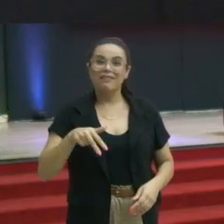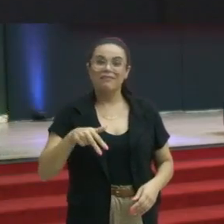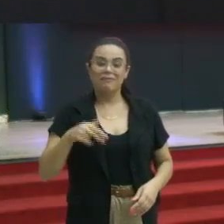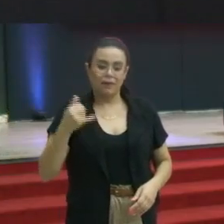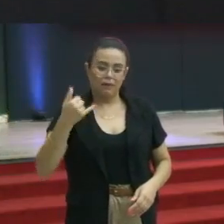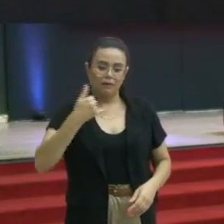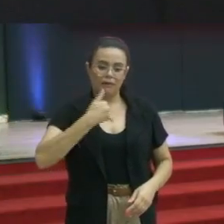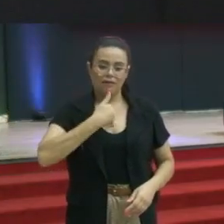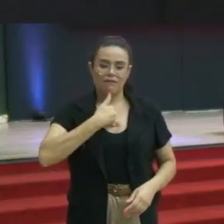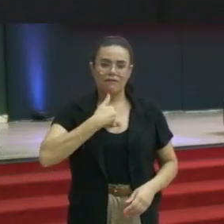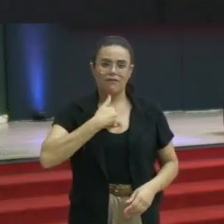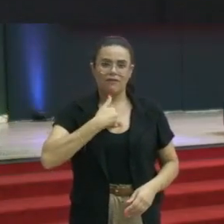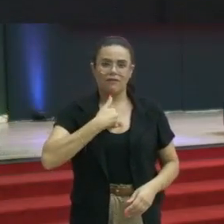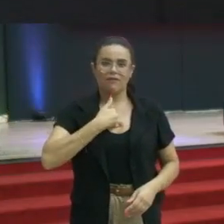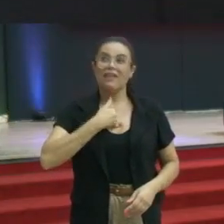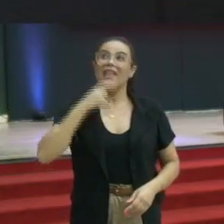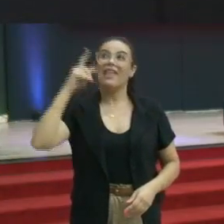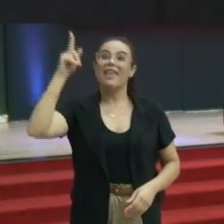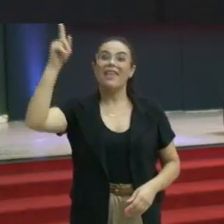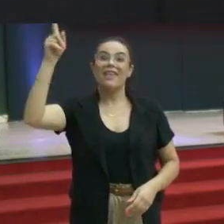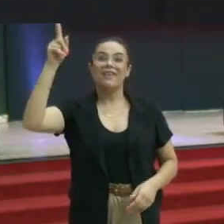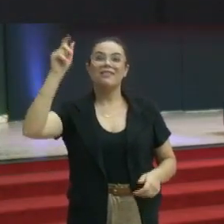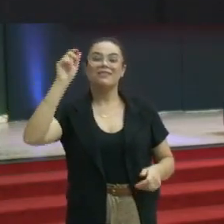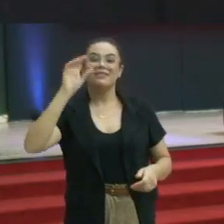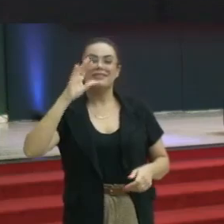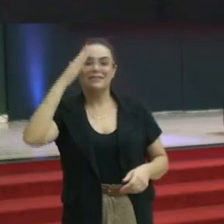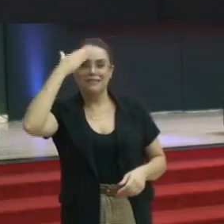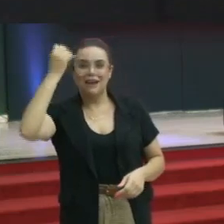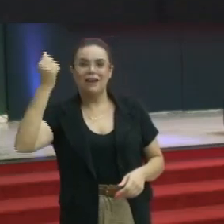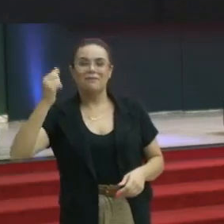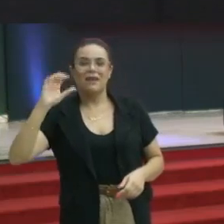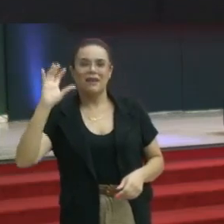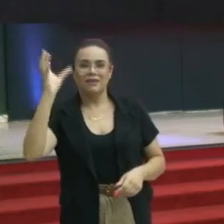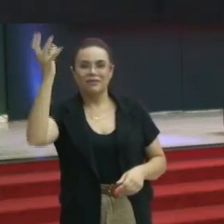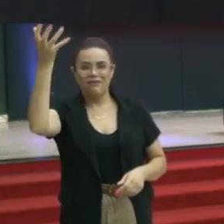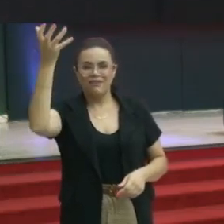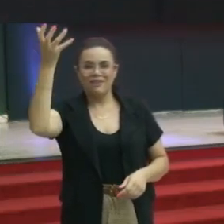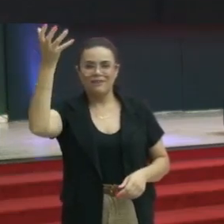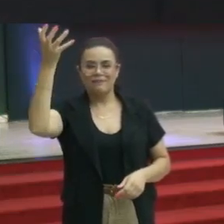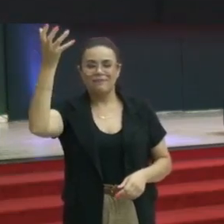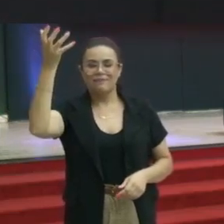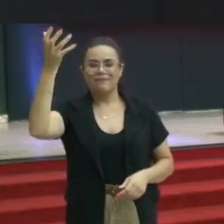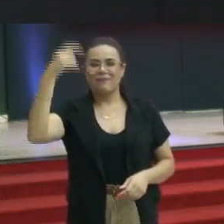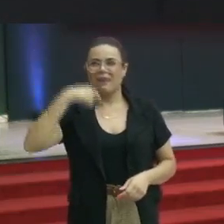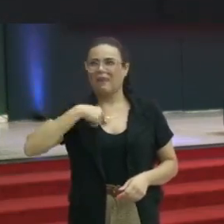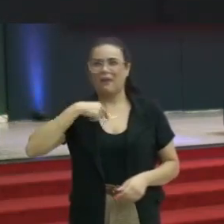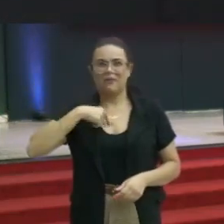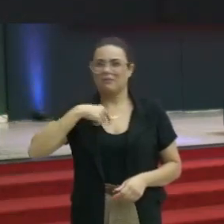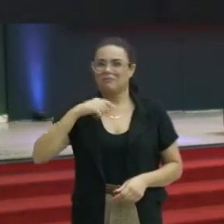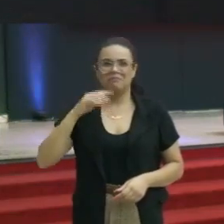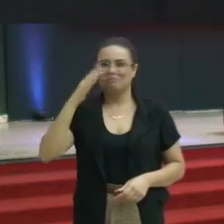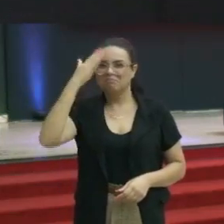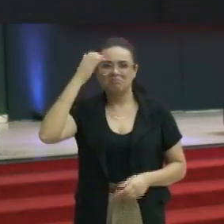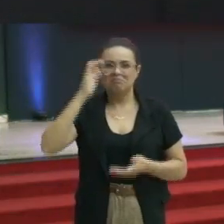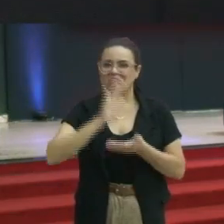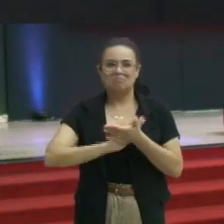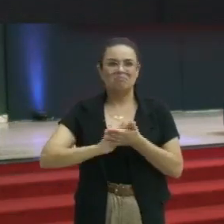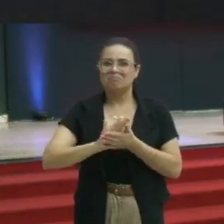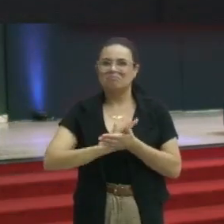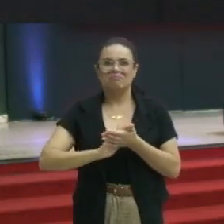jeito. Há um poder à sua disposição. O mesmo poder que ressuscitou a